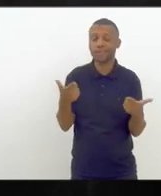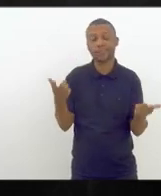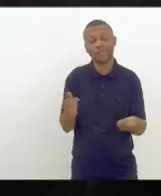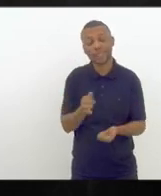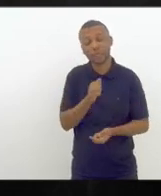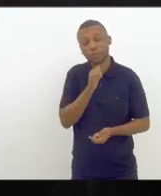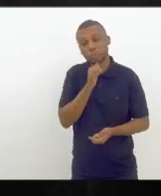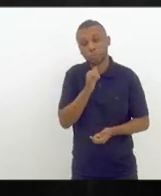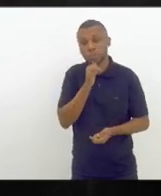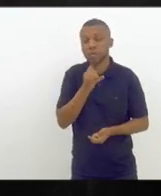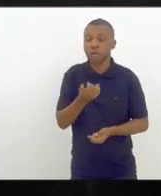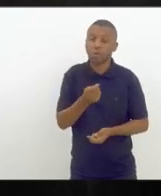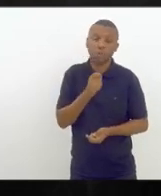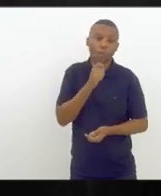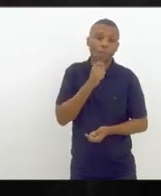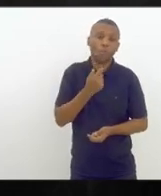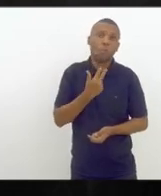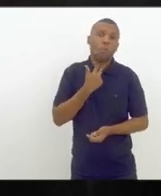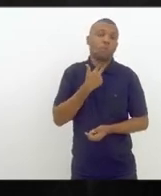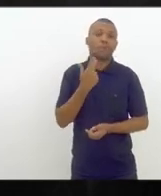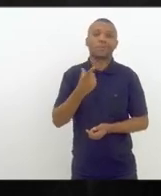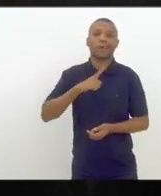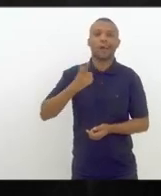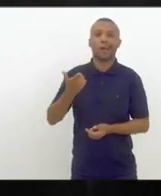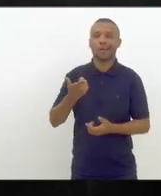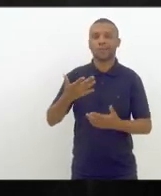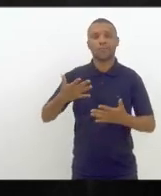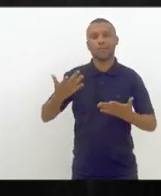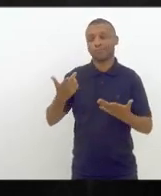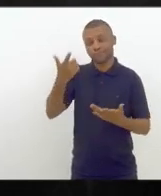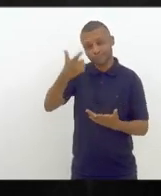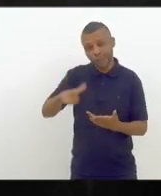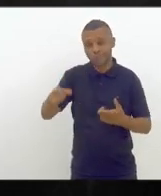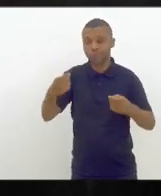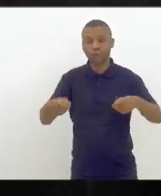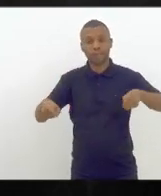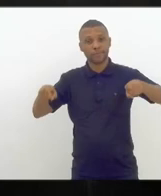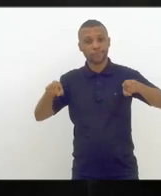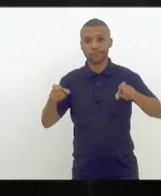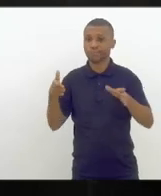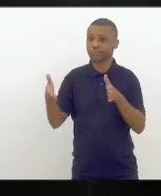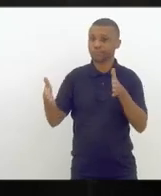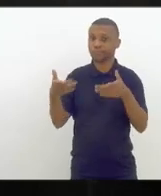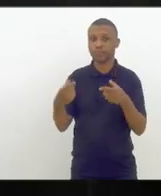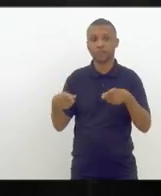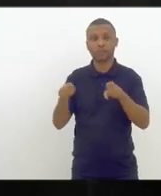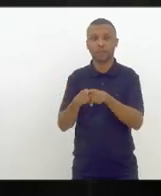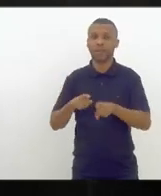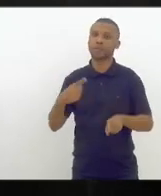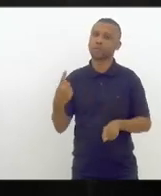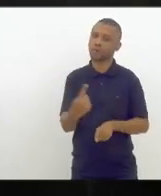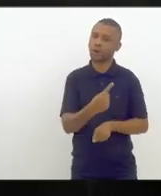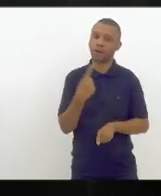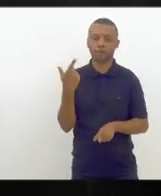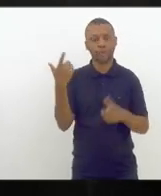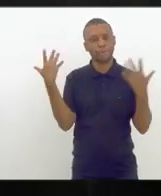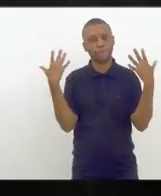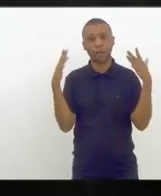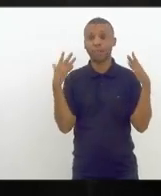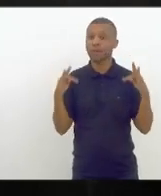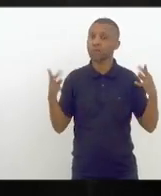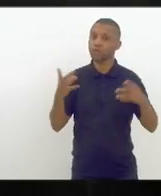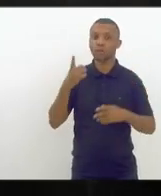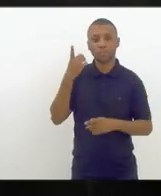infelizmente, não irão poder estar compartilhando de mais uma legislatura aqui ao nosso lado. Parabéns a todos os reeleitos.